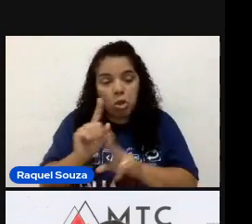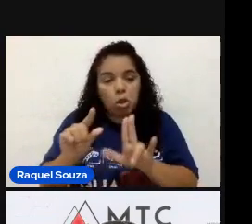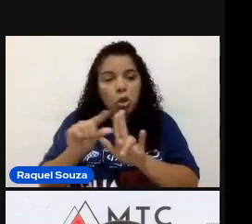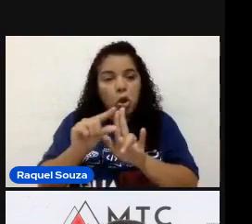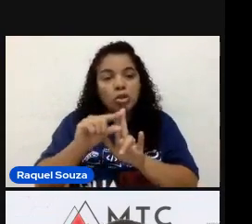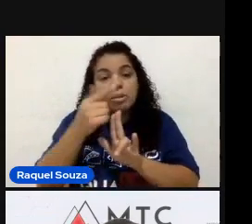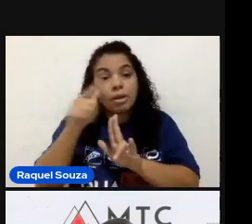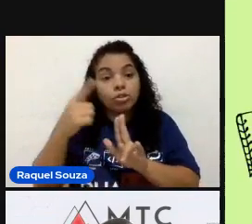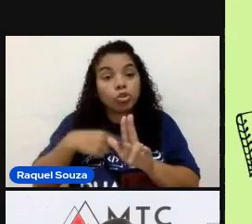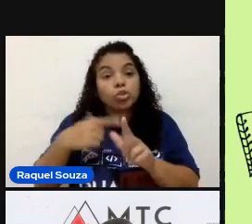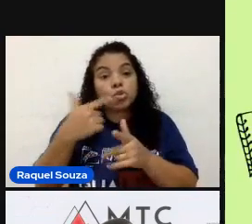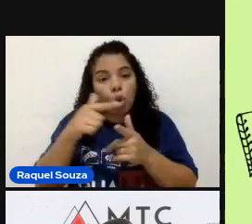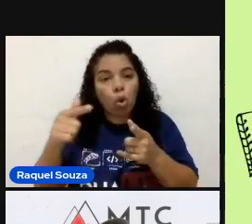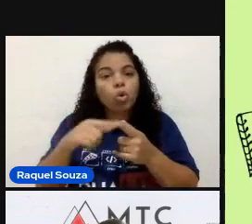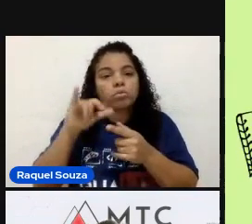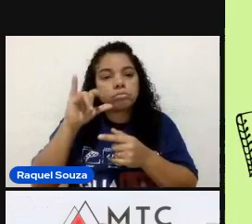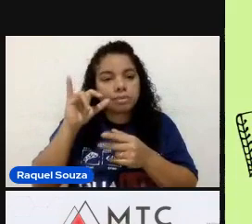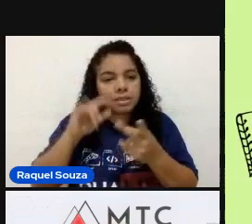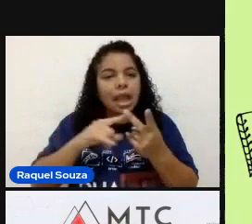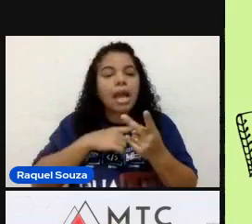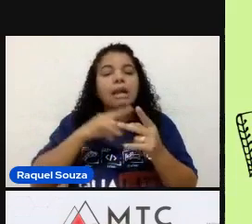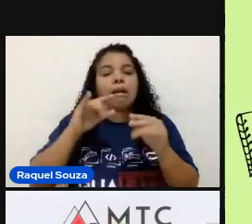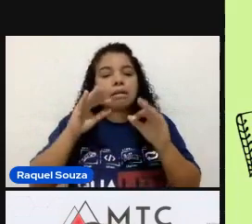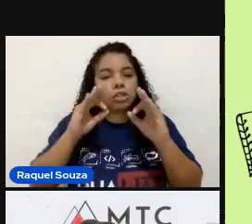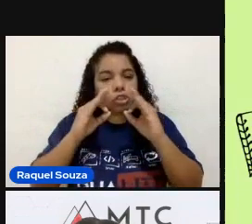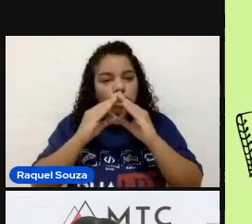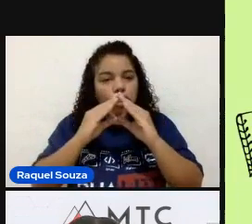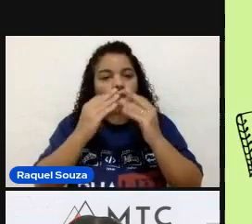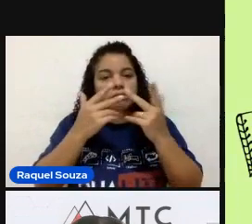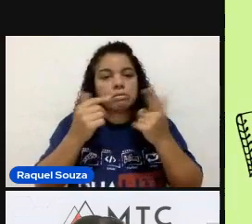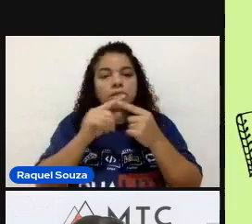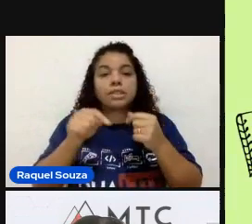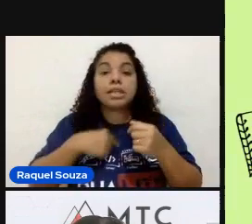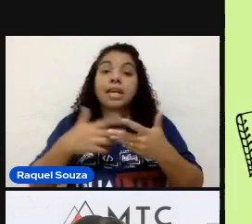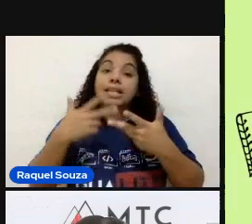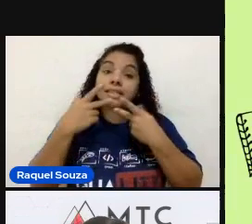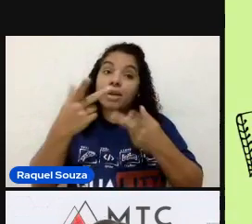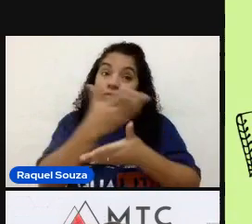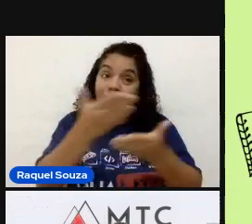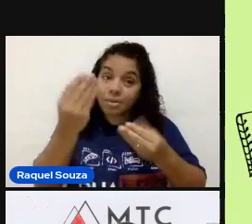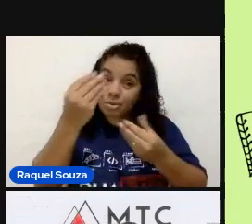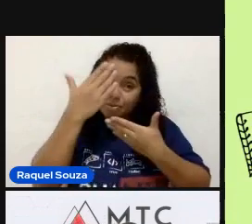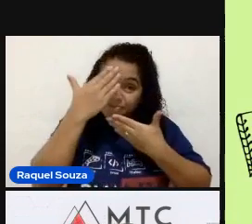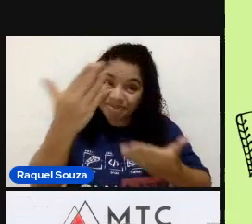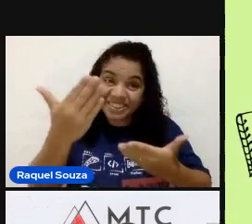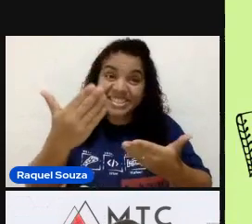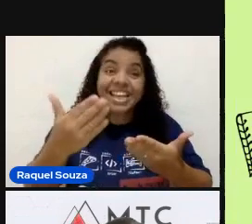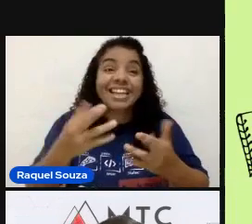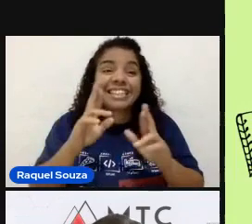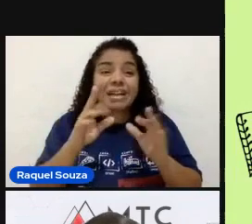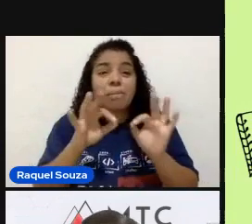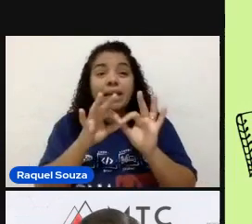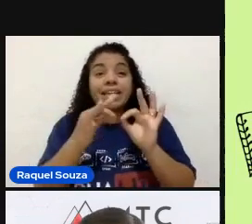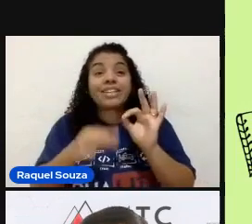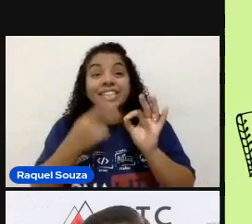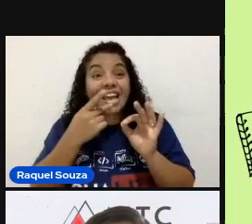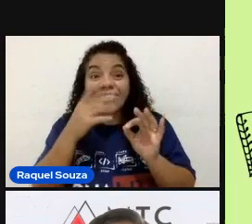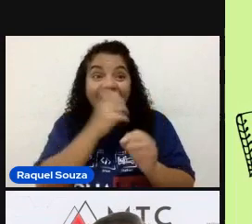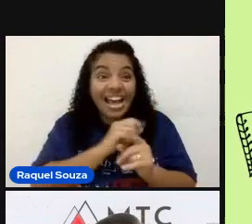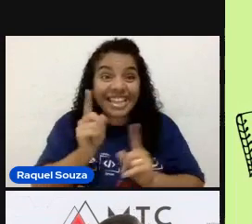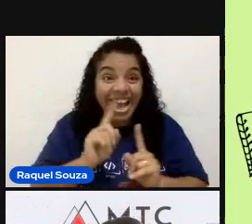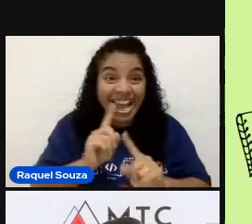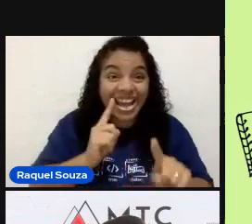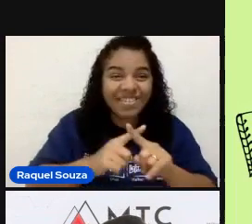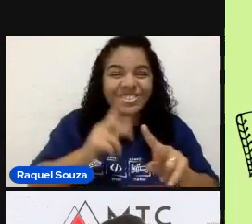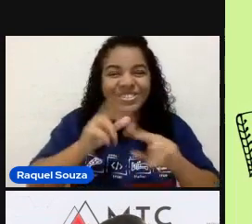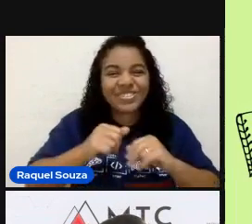outros sim, vocês me acham. E dizer a vocês muito obrigado. Eu espero que eu não tenha falado tão rápido por